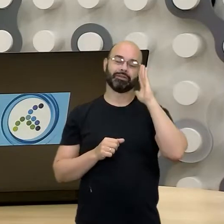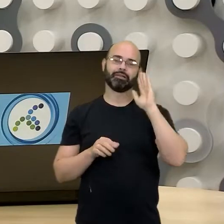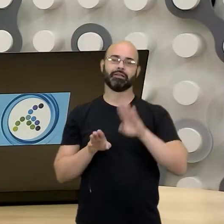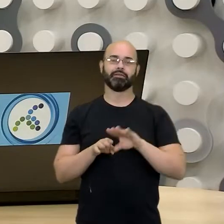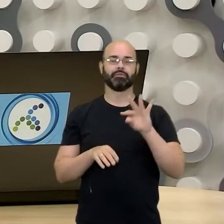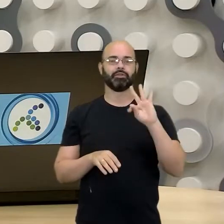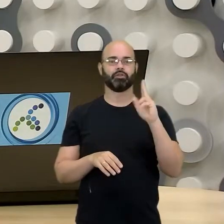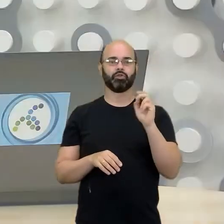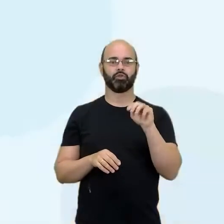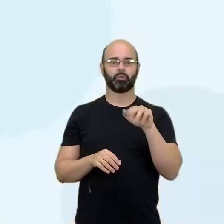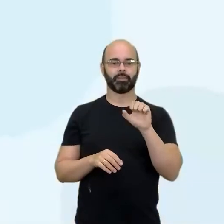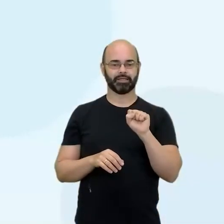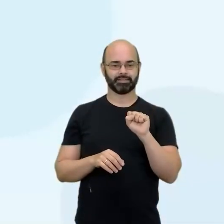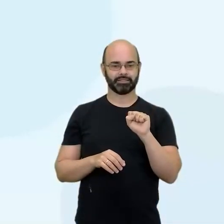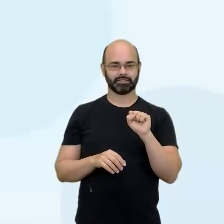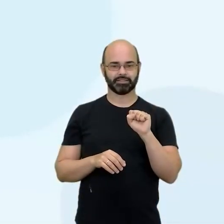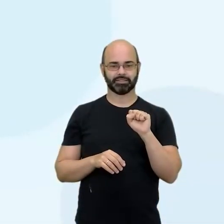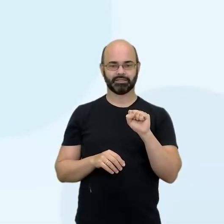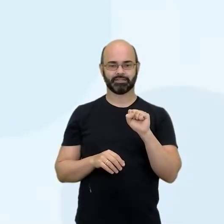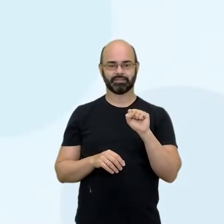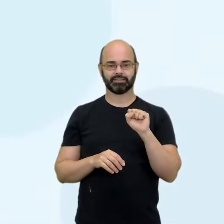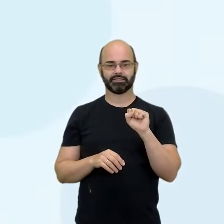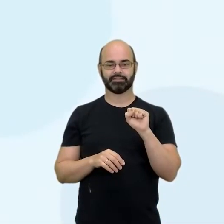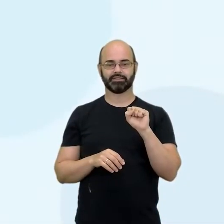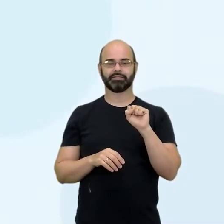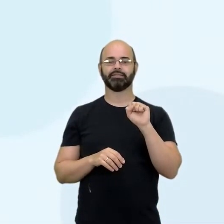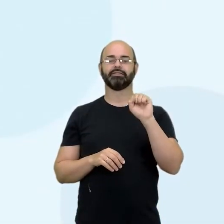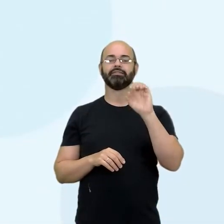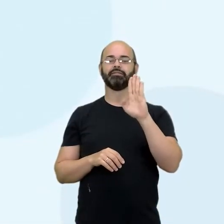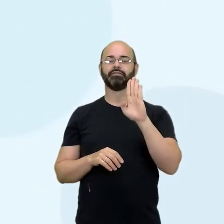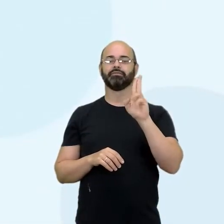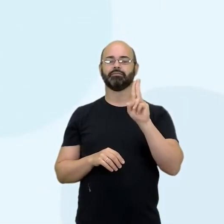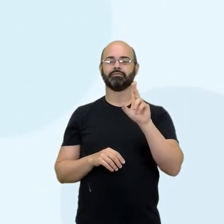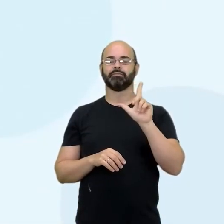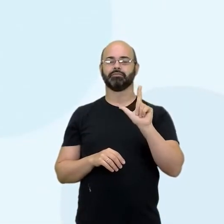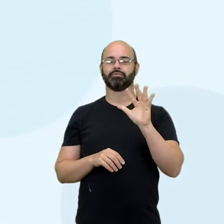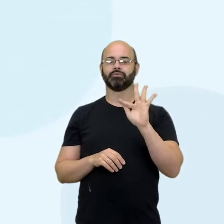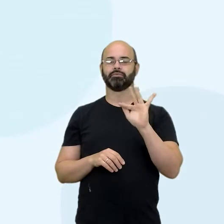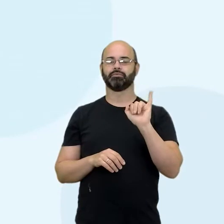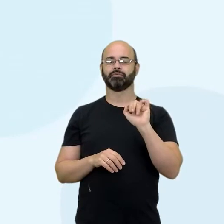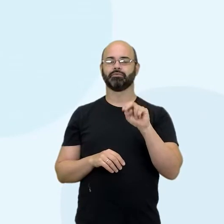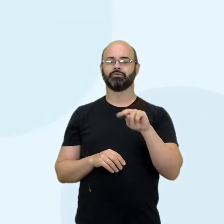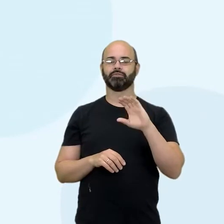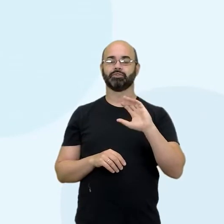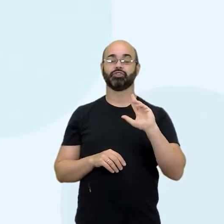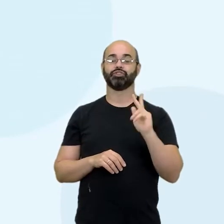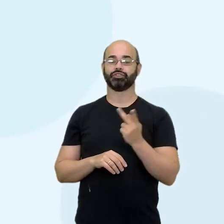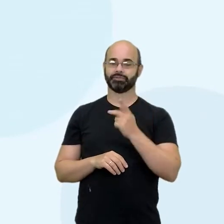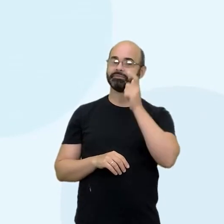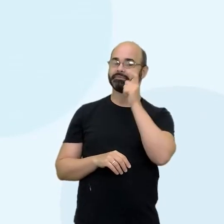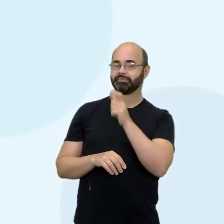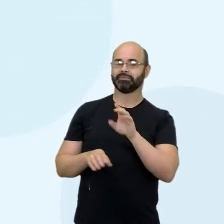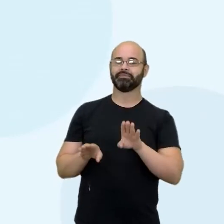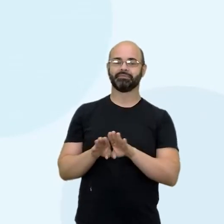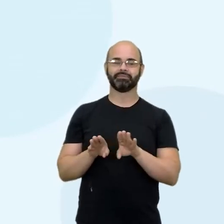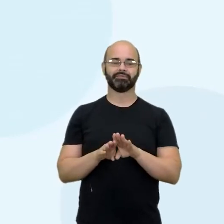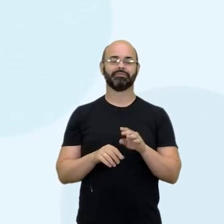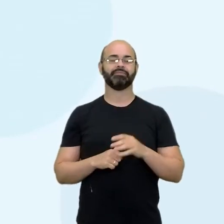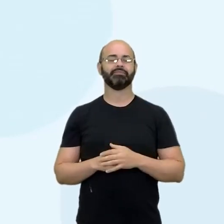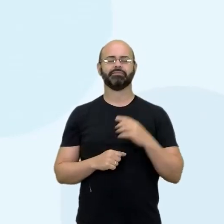Thomas Bulfinch, ele escreveu o livro de ouro da mitologia. É uma mitologia bem legal, assim, bastante gente